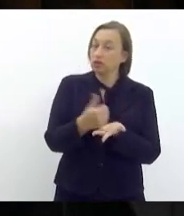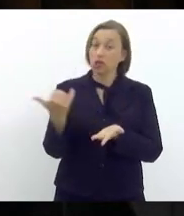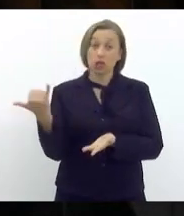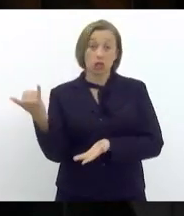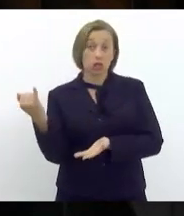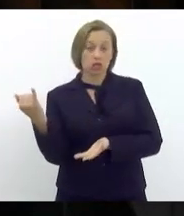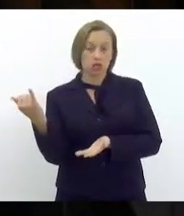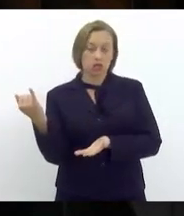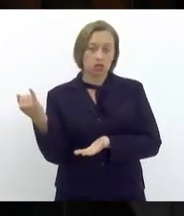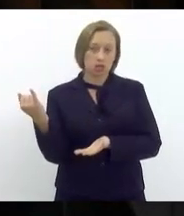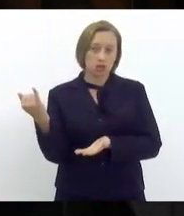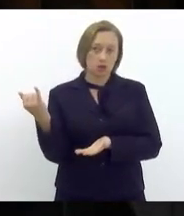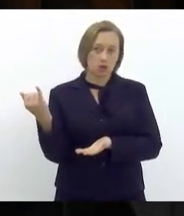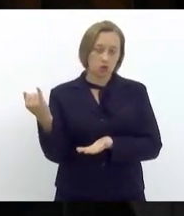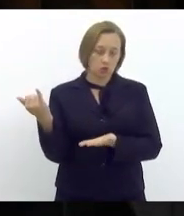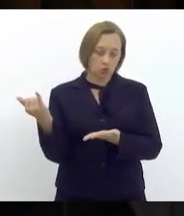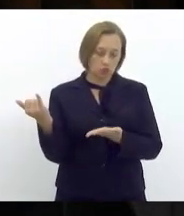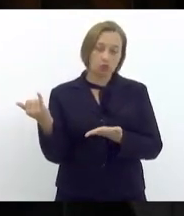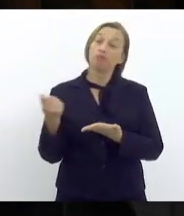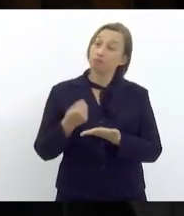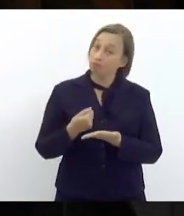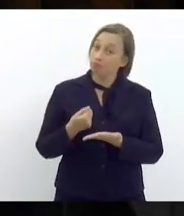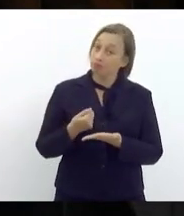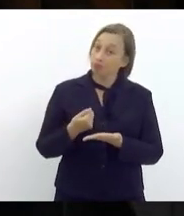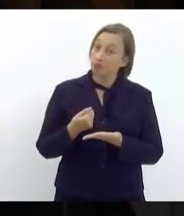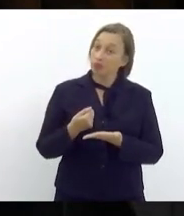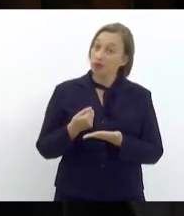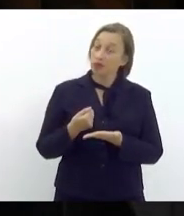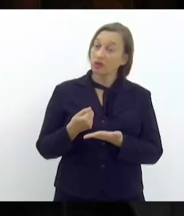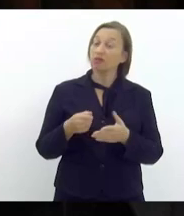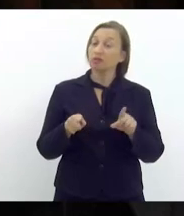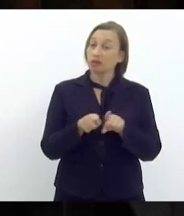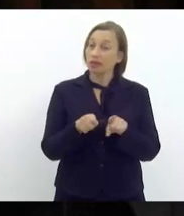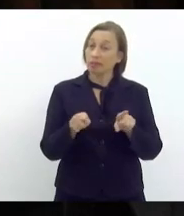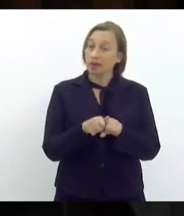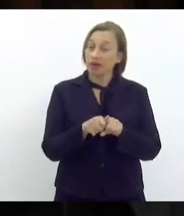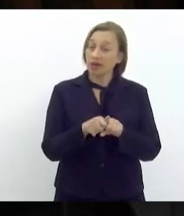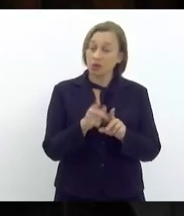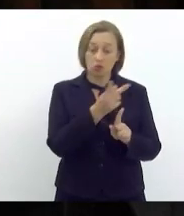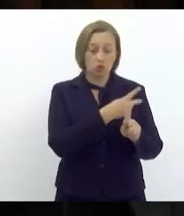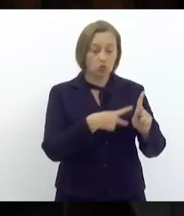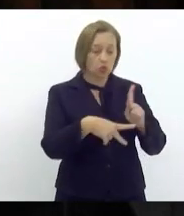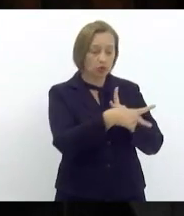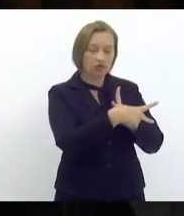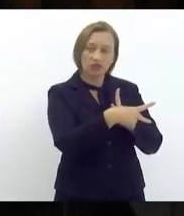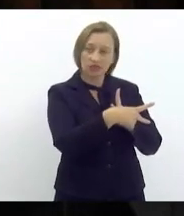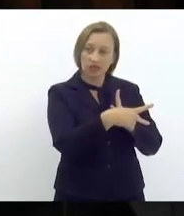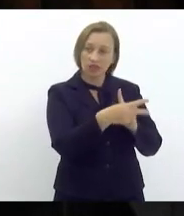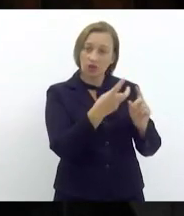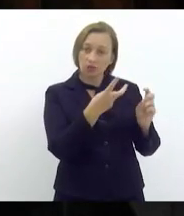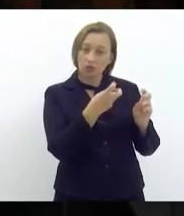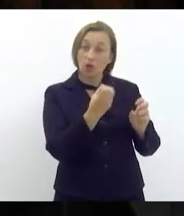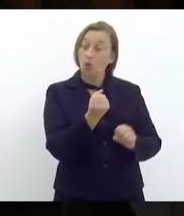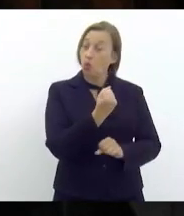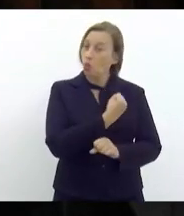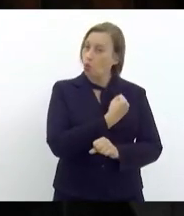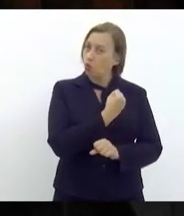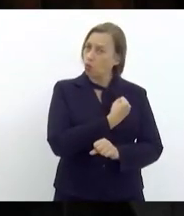no contingenciamento do Rio Previdência em um número